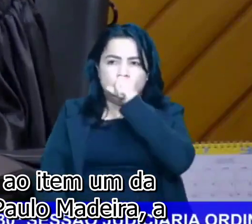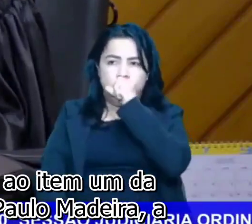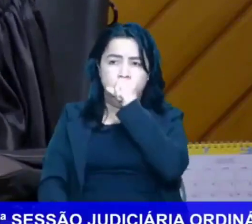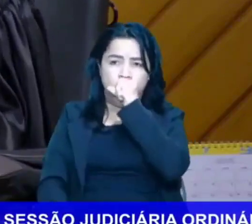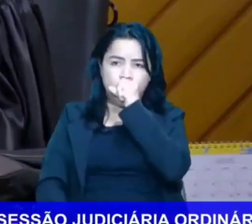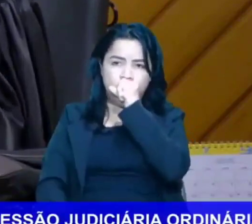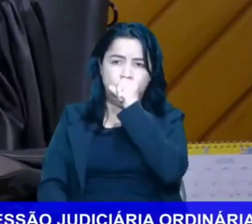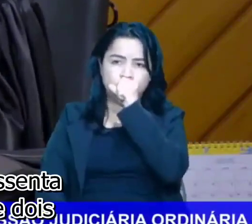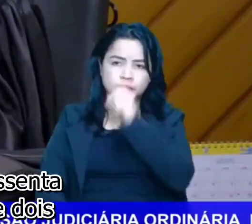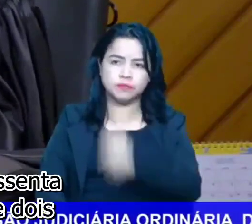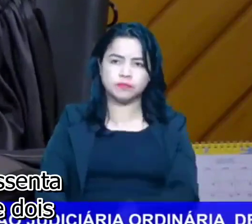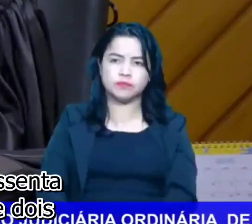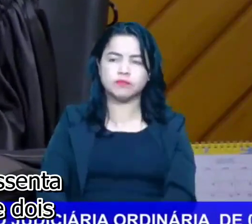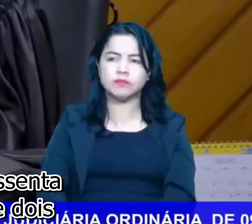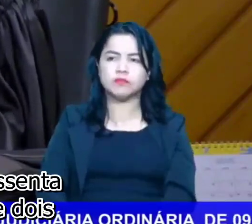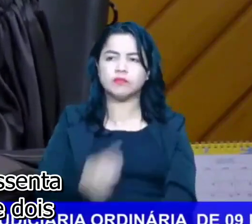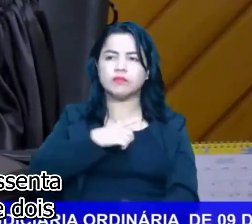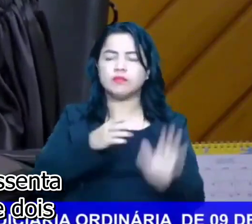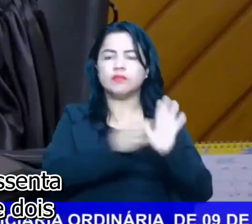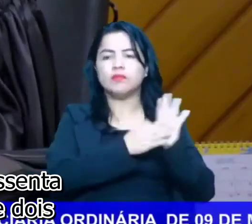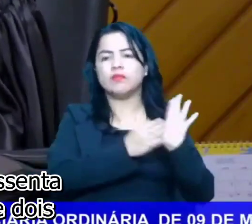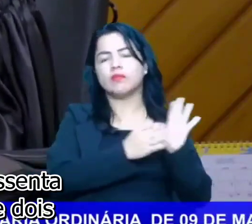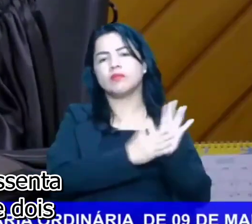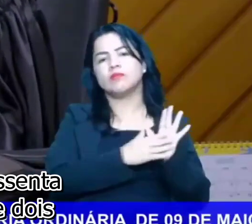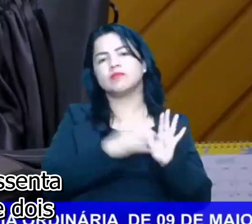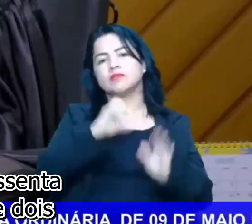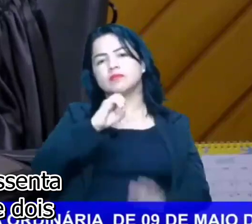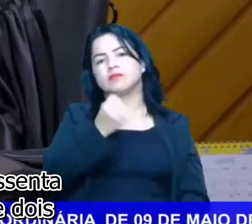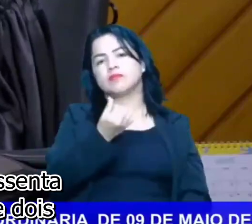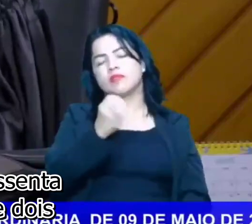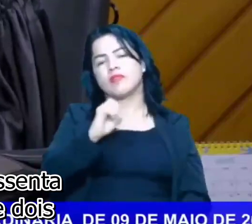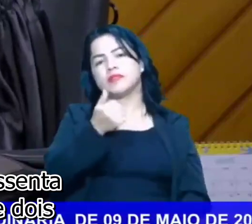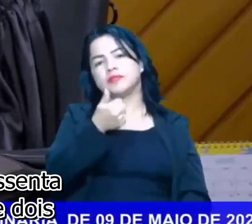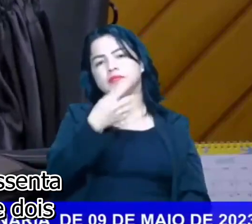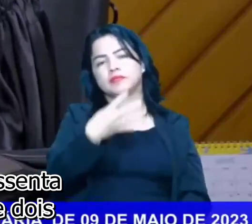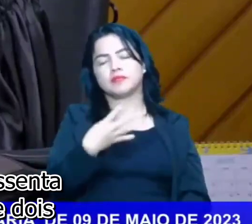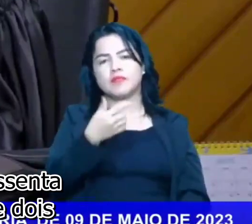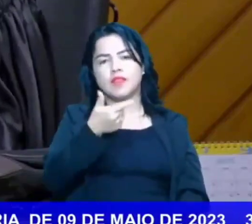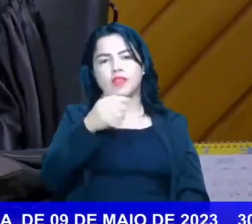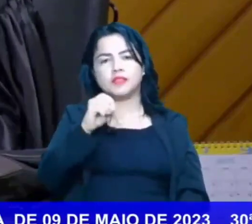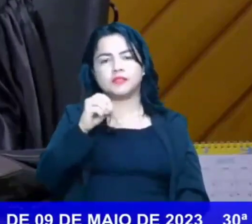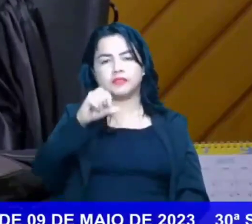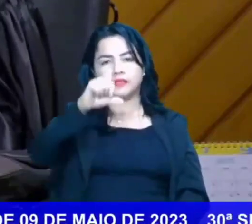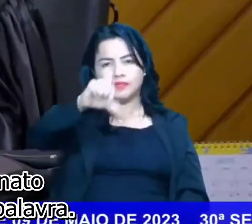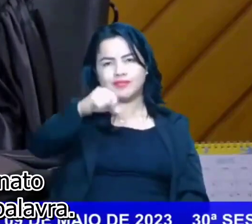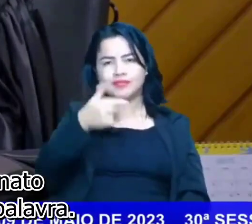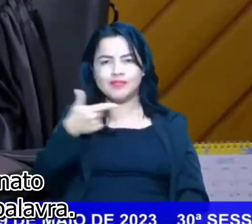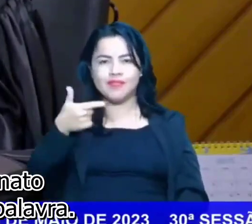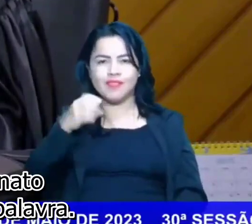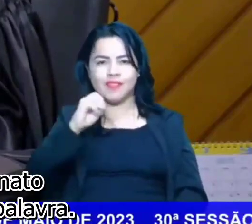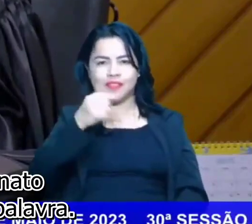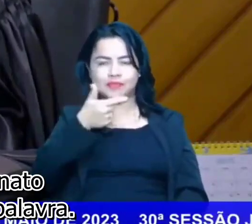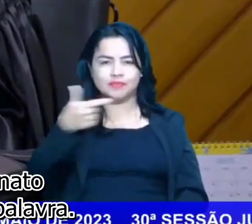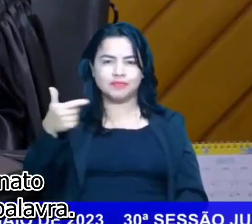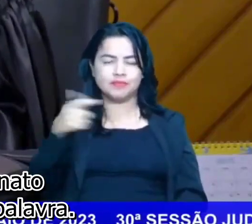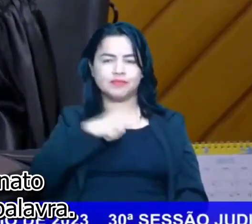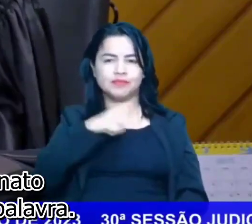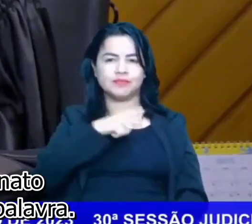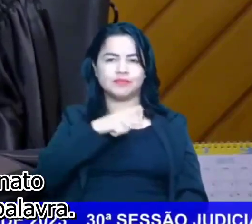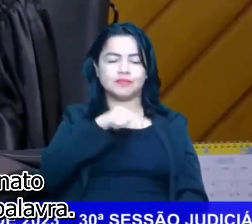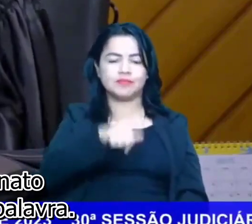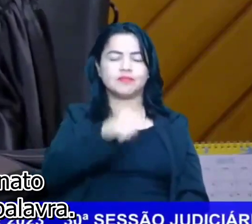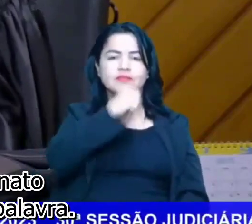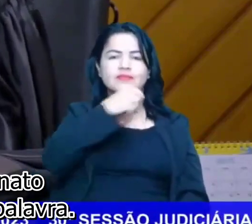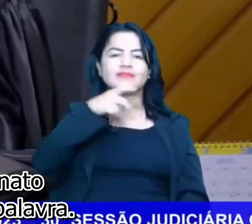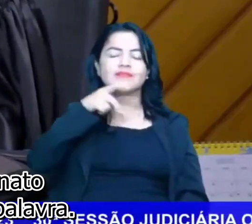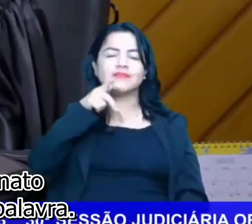doutor Paulo Madeira. É a prestação de contas, Paulo, número 060-1429 de 2022. Origem é